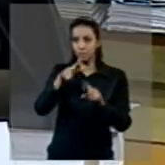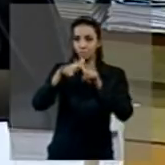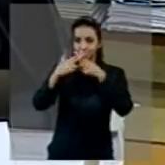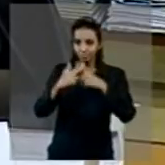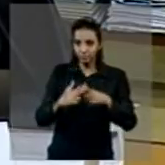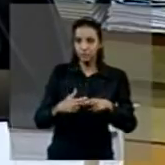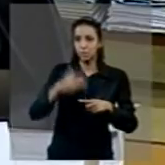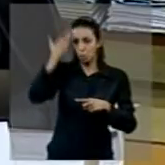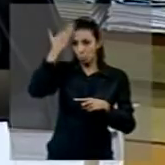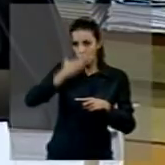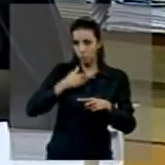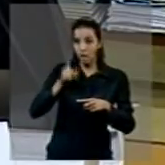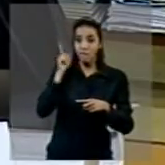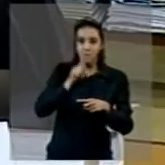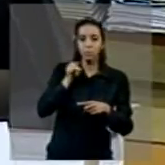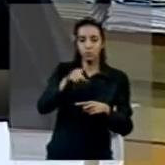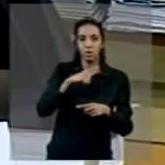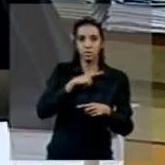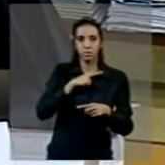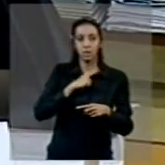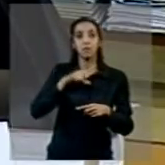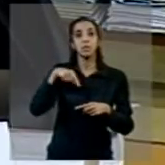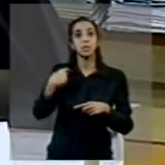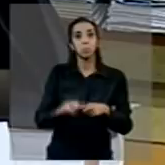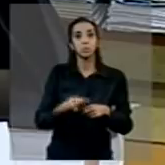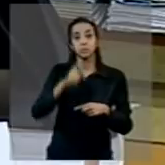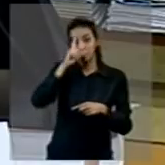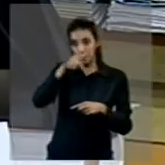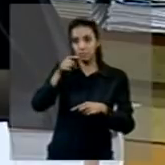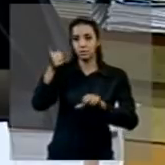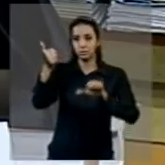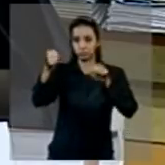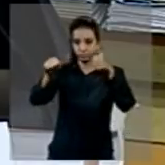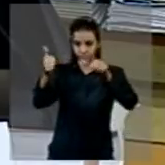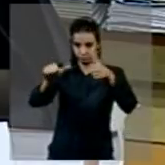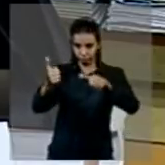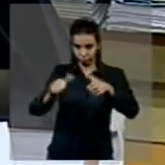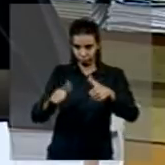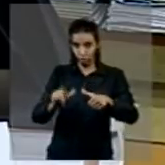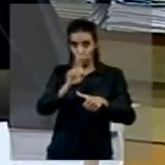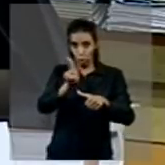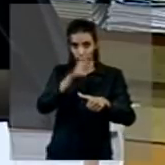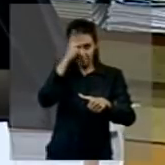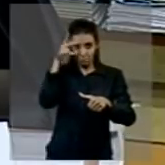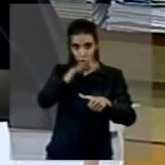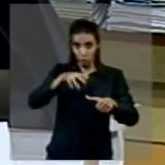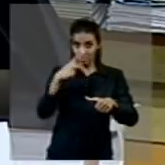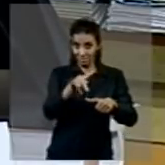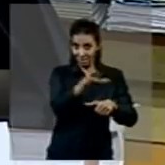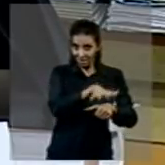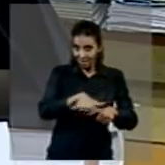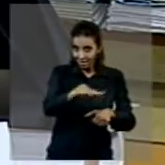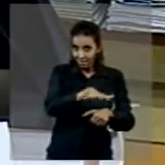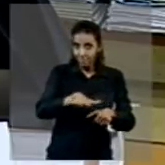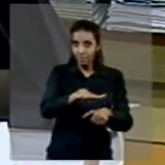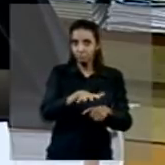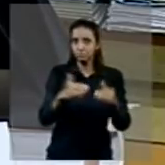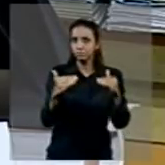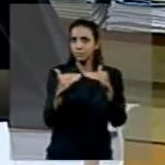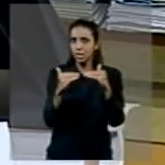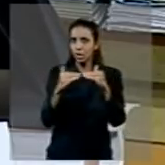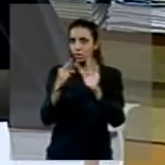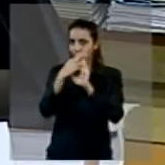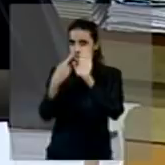em proporção comprometedora, ordenará a revisão do eleitorado, obedecidas às instruções do Tribunal